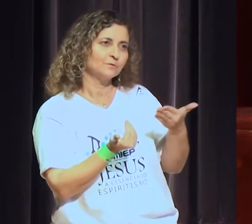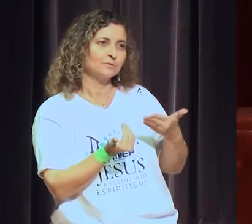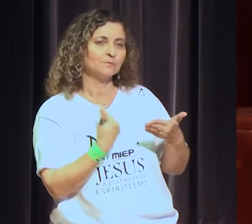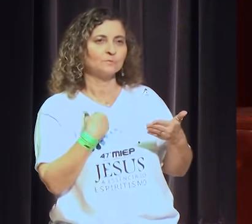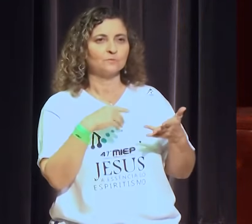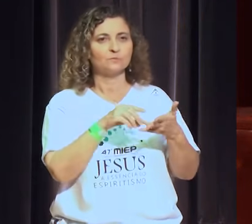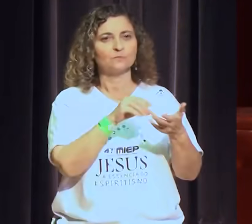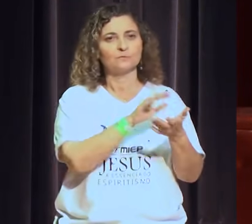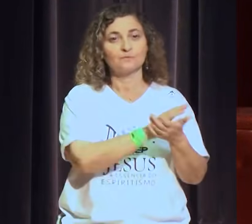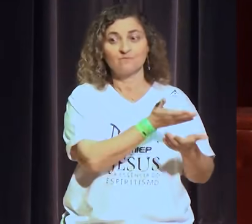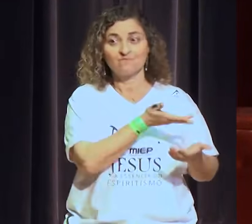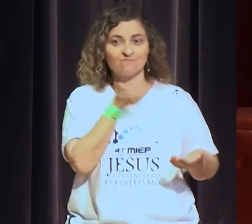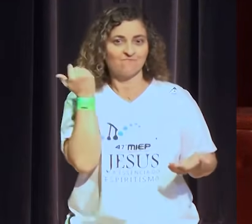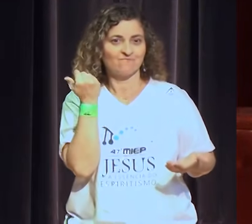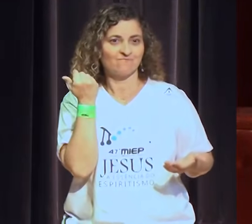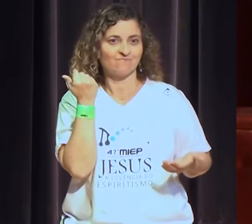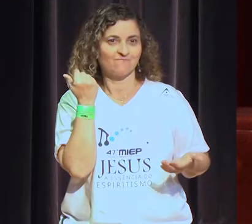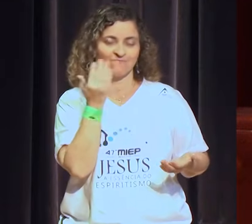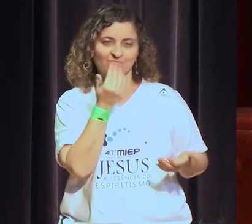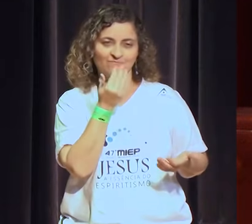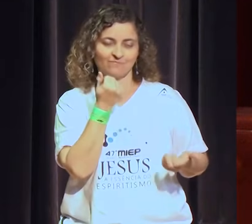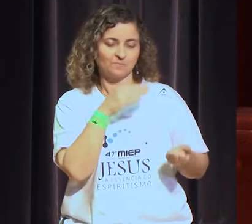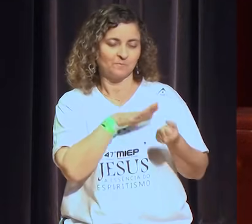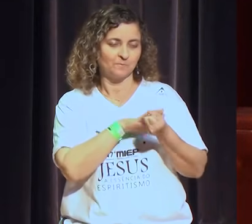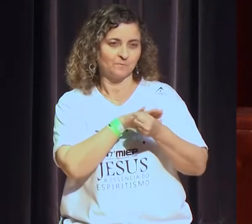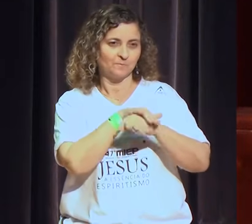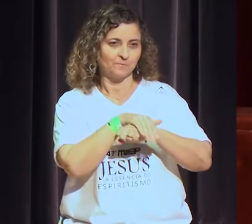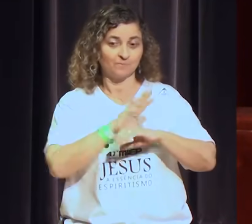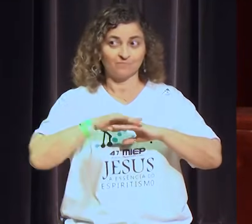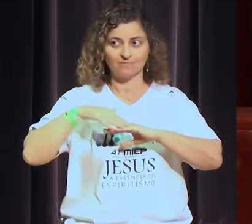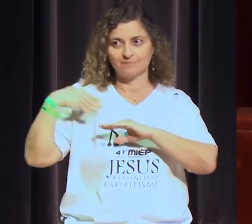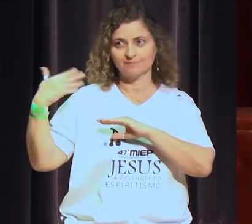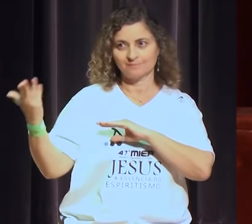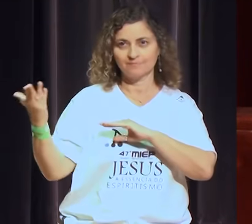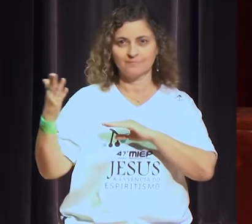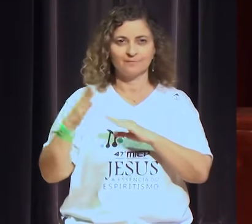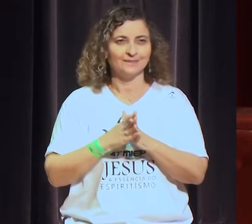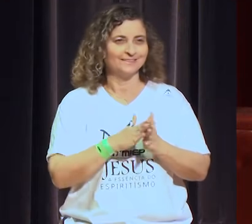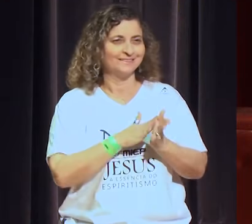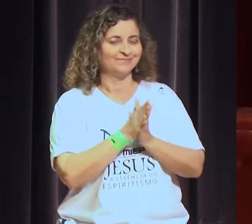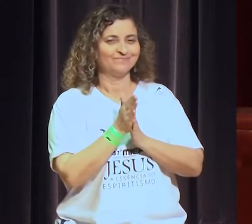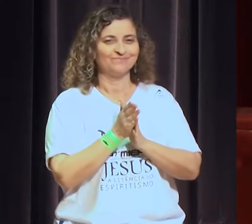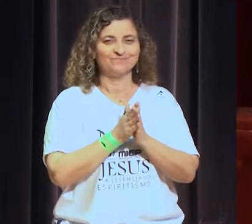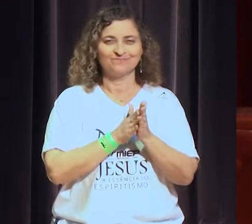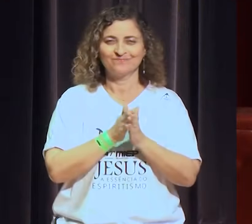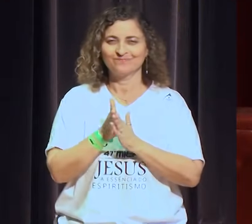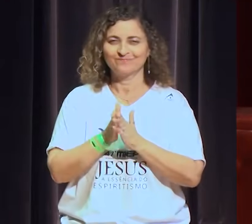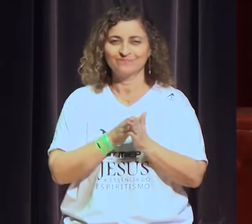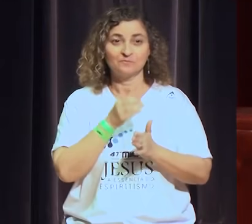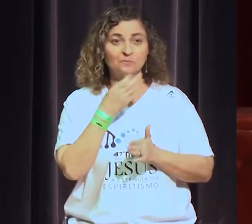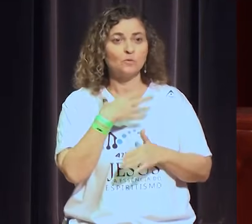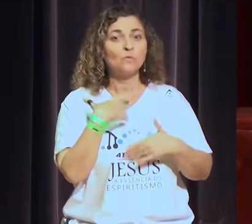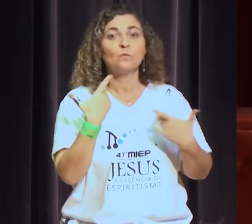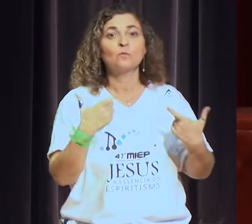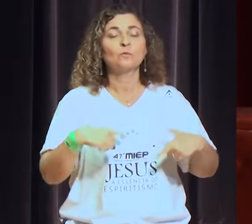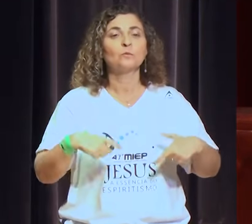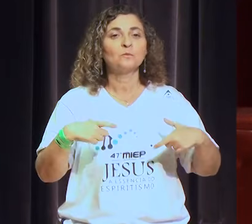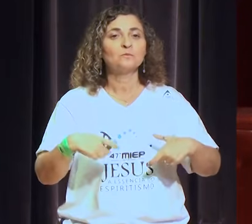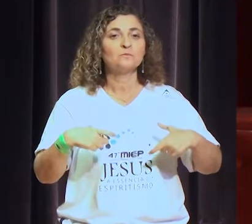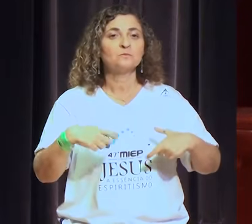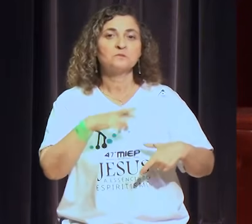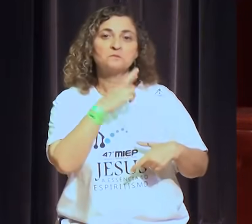O quê, meu bem? Vou te levar para jantar fora. Fala, opa, meu amor, beleza. Qual que é o restaurante, amor? Não.